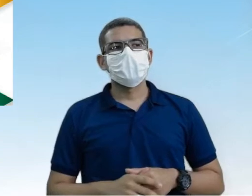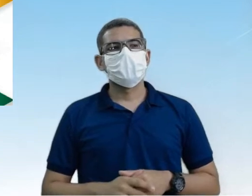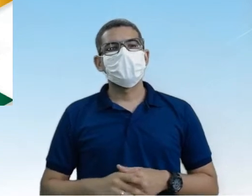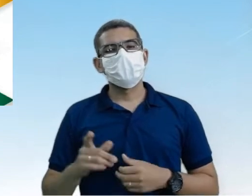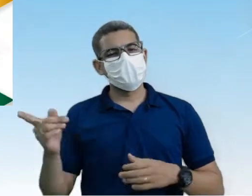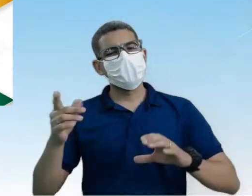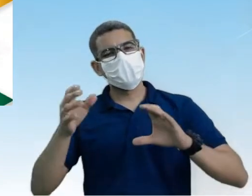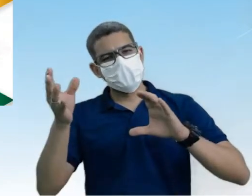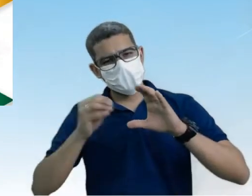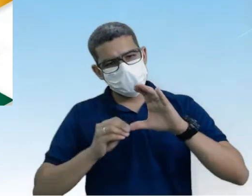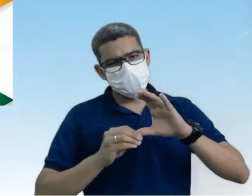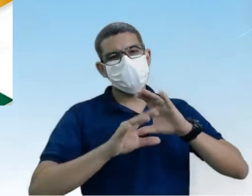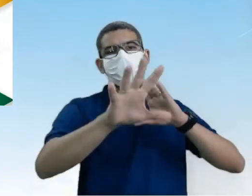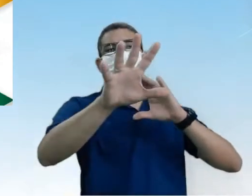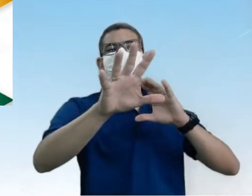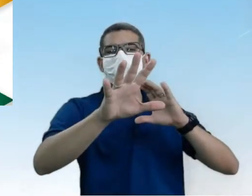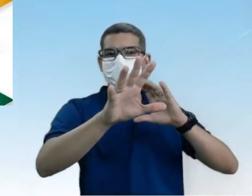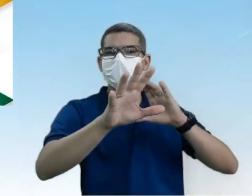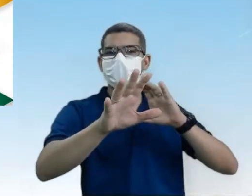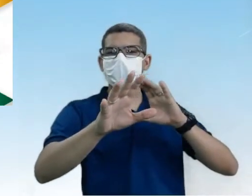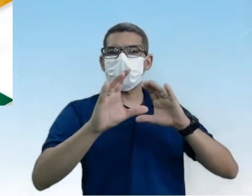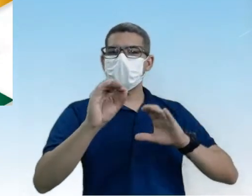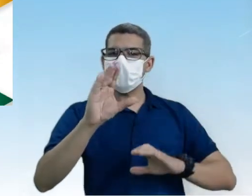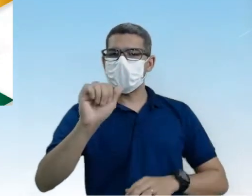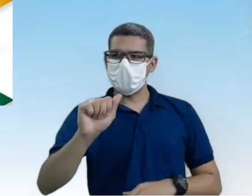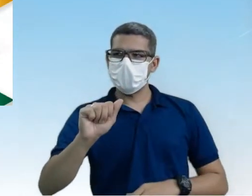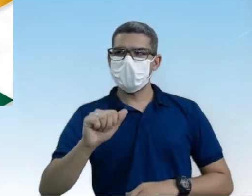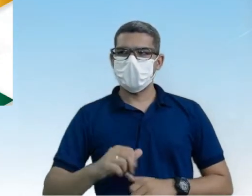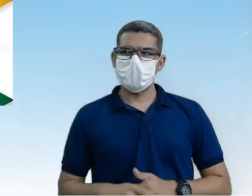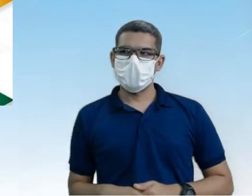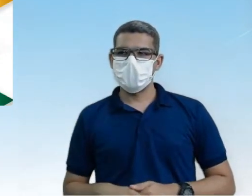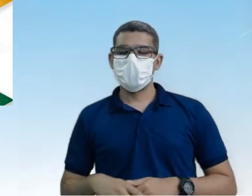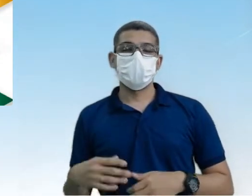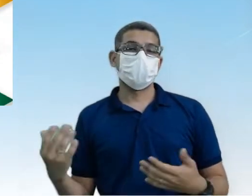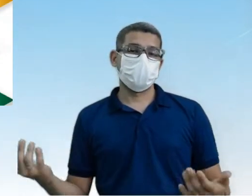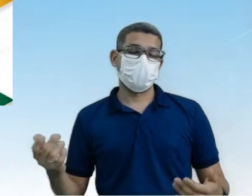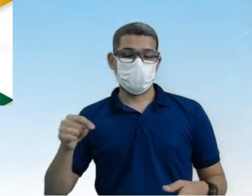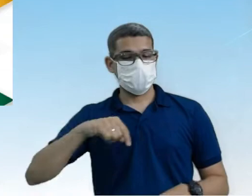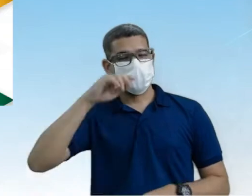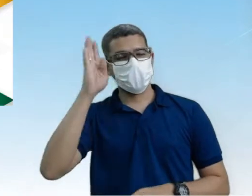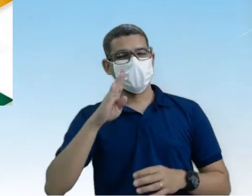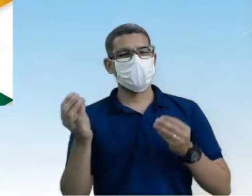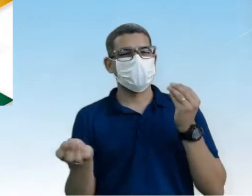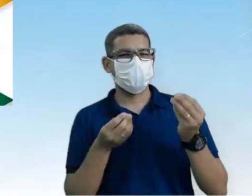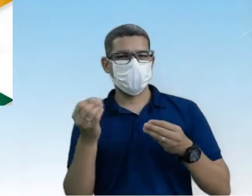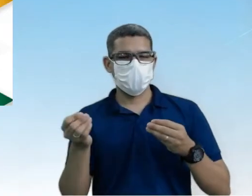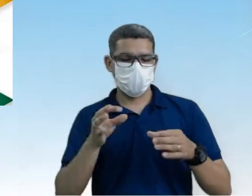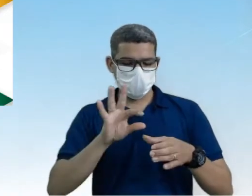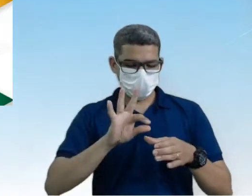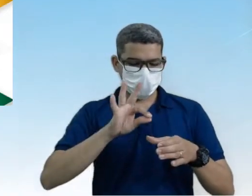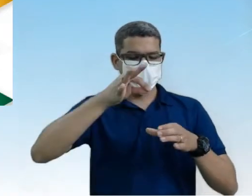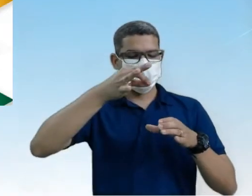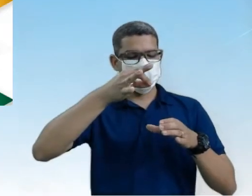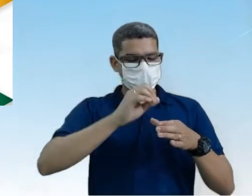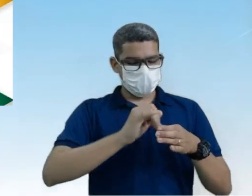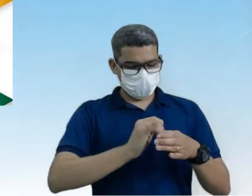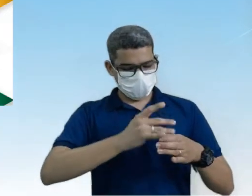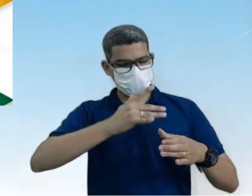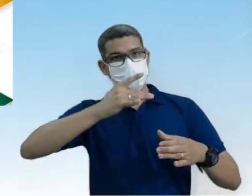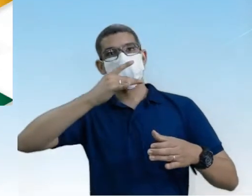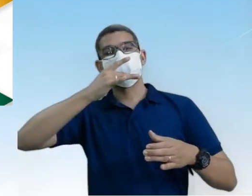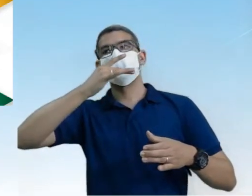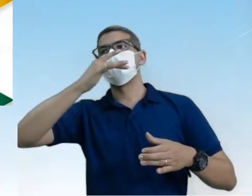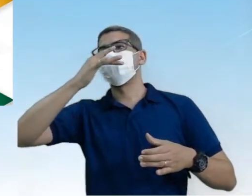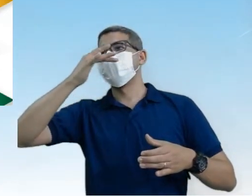Compartilhe Coca-Cola. Aqui no Brasil a gente tem Abra a Felicidade, então quando você abre sempre tem gente se divertindo